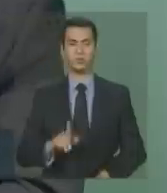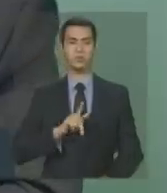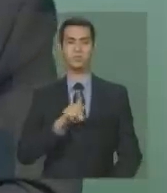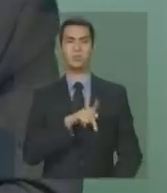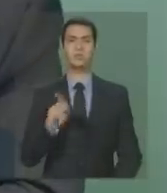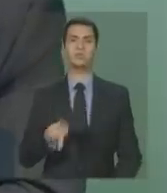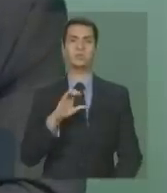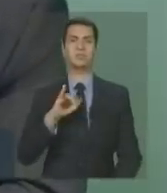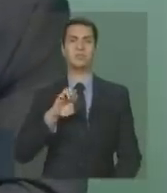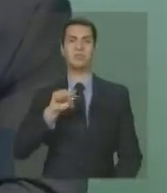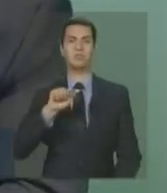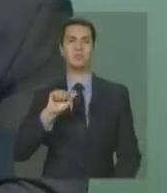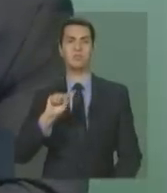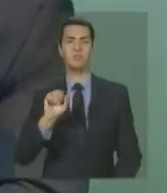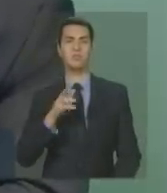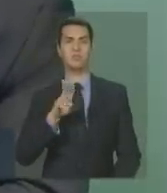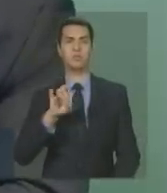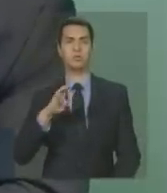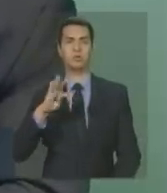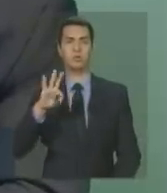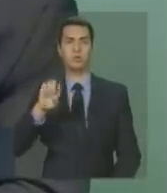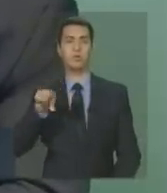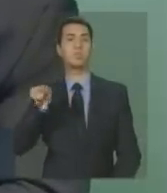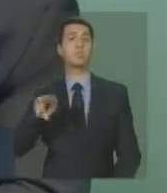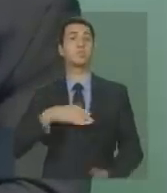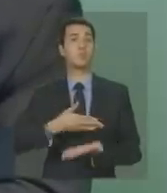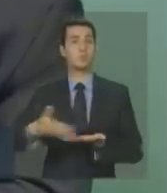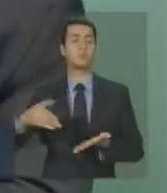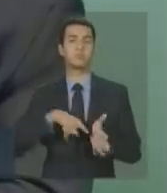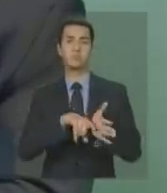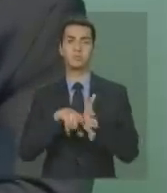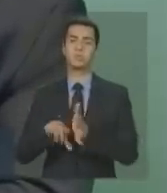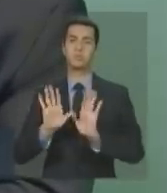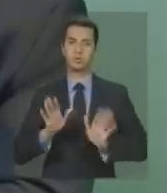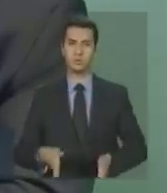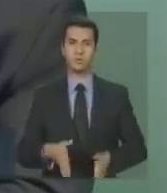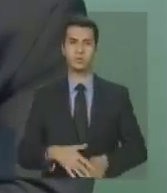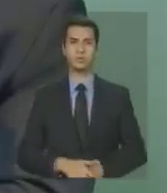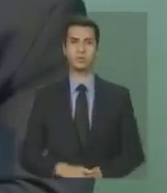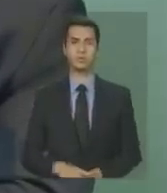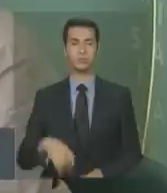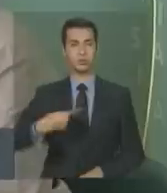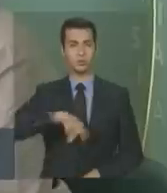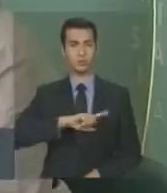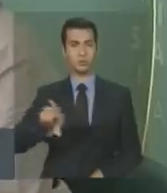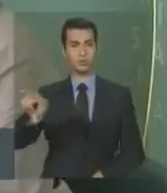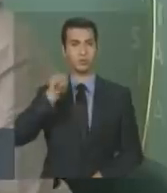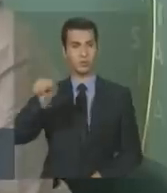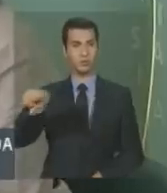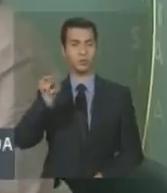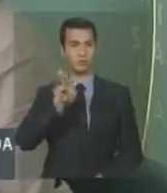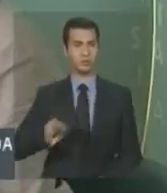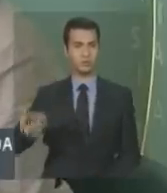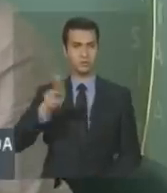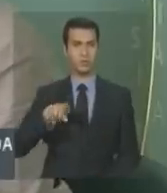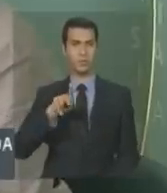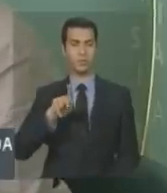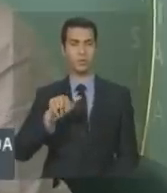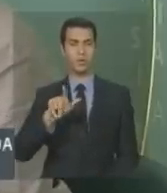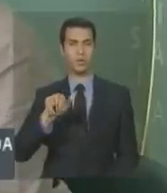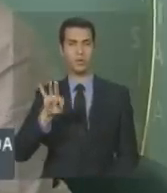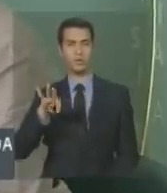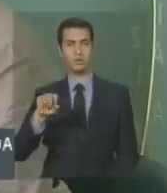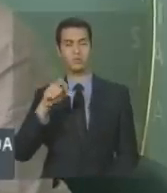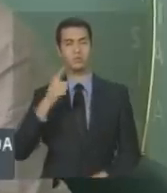e quem coordena o centro tá fazendo essa pesquisa e Nós escolhemos essa Universidade exatamente por ser um dos melhores centros de